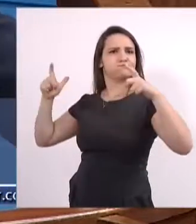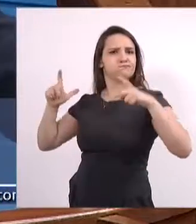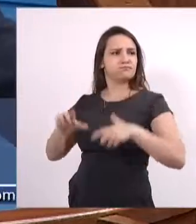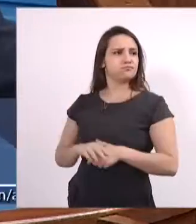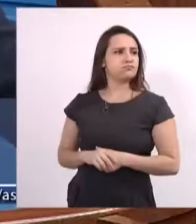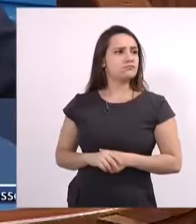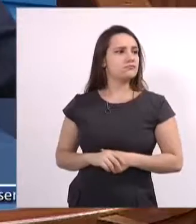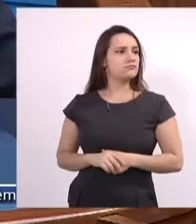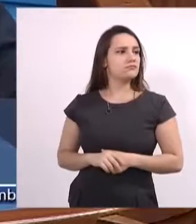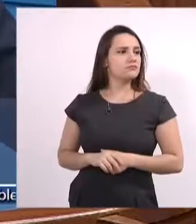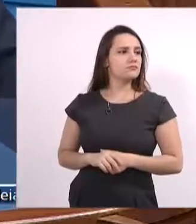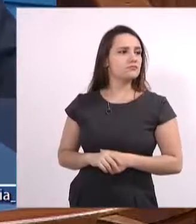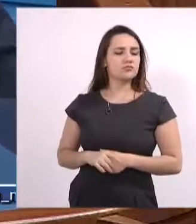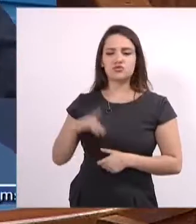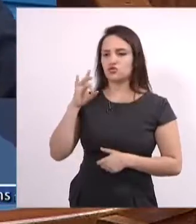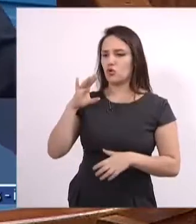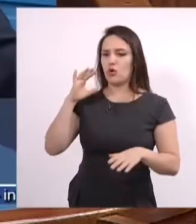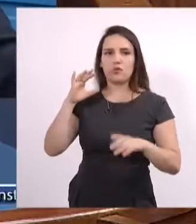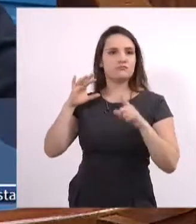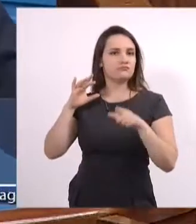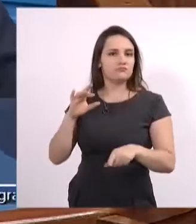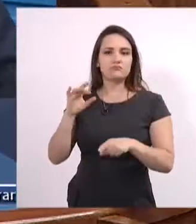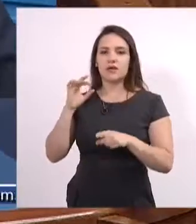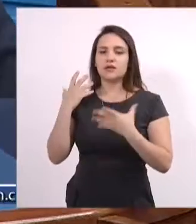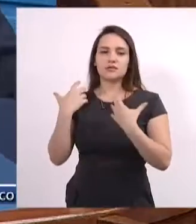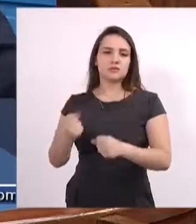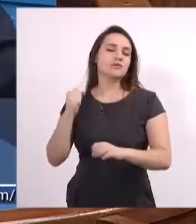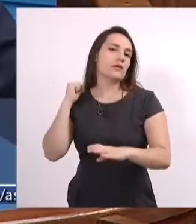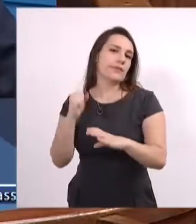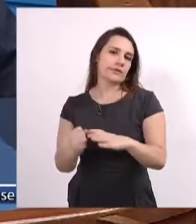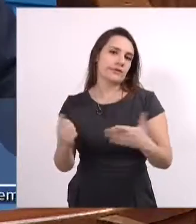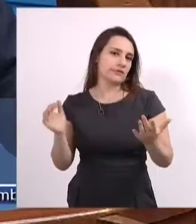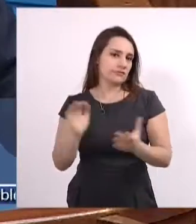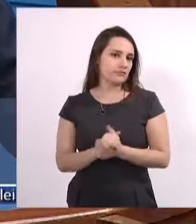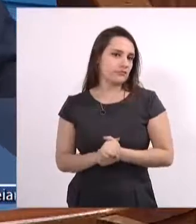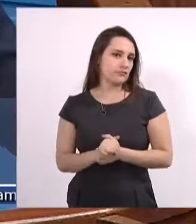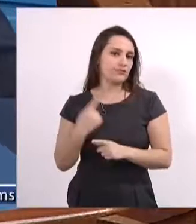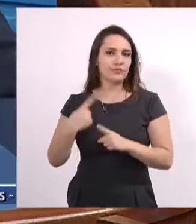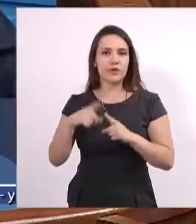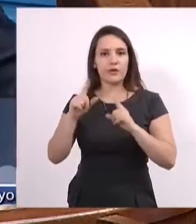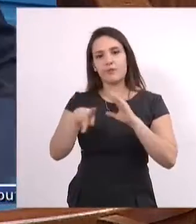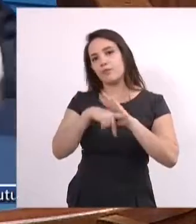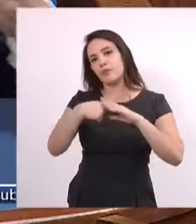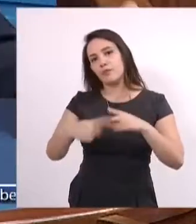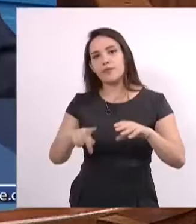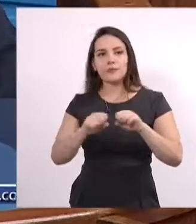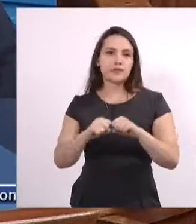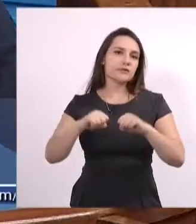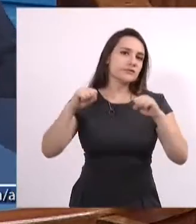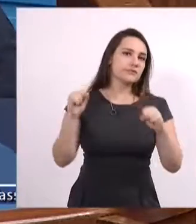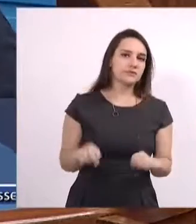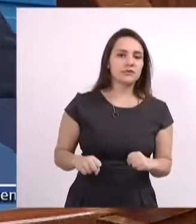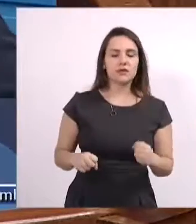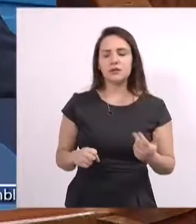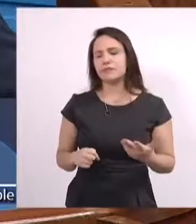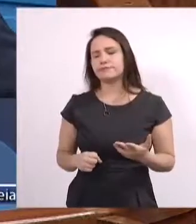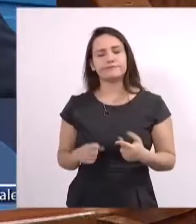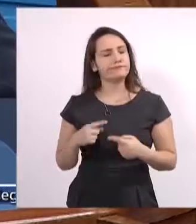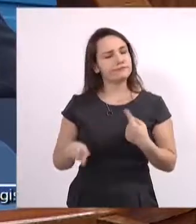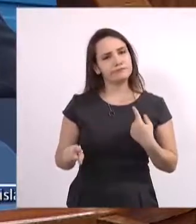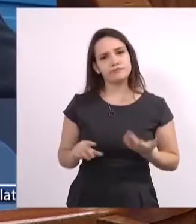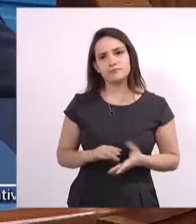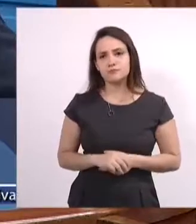aves daqueles que são associados ou integrados à sua cadeia